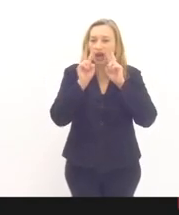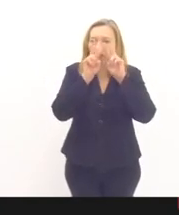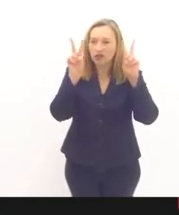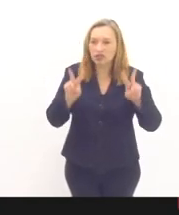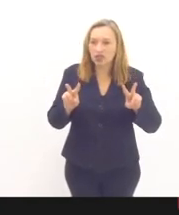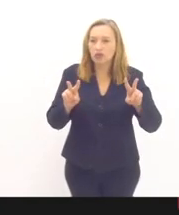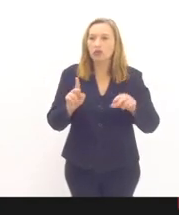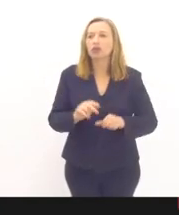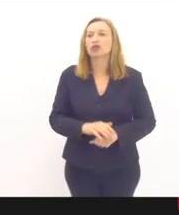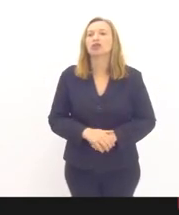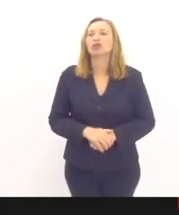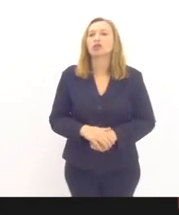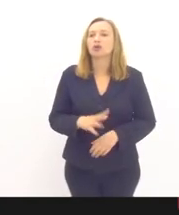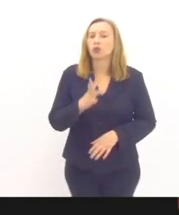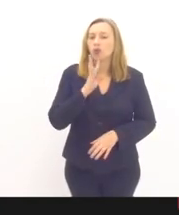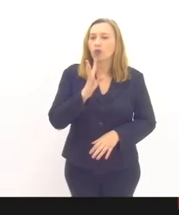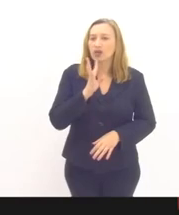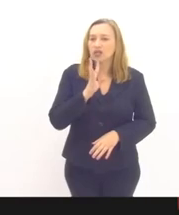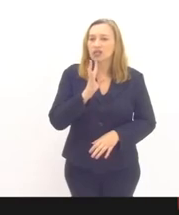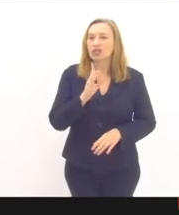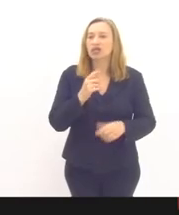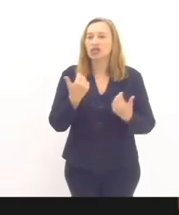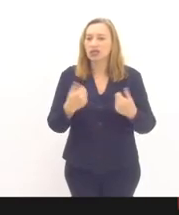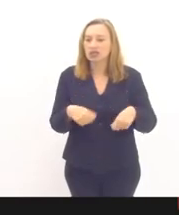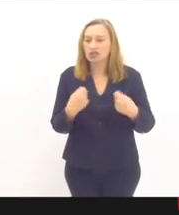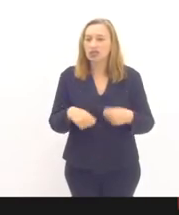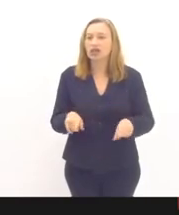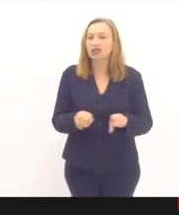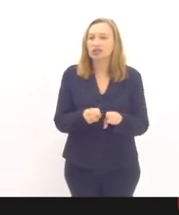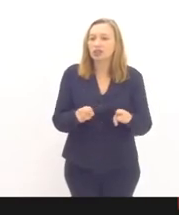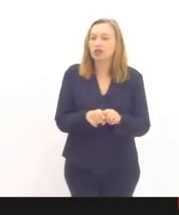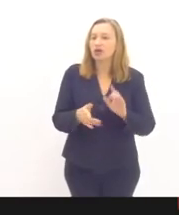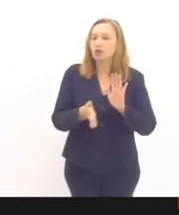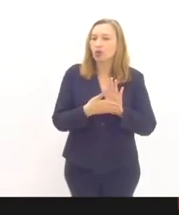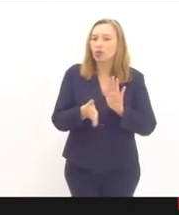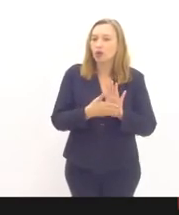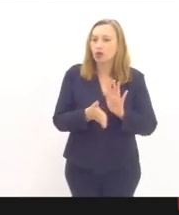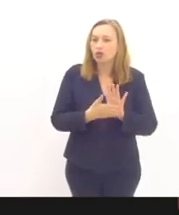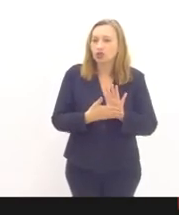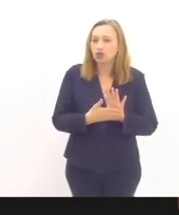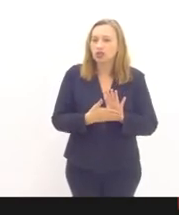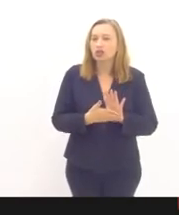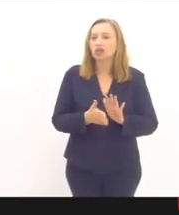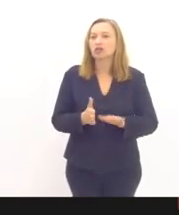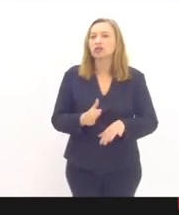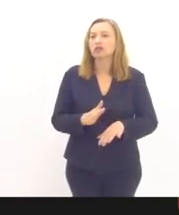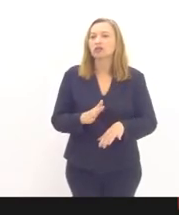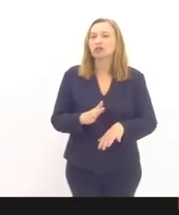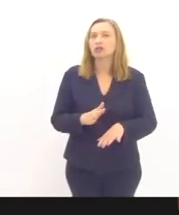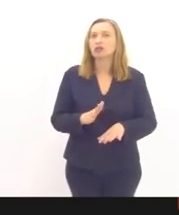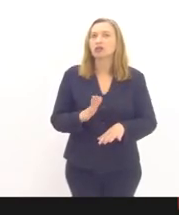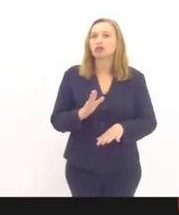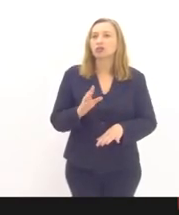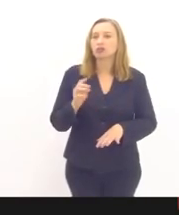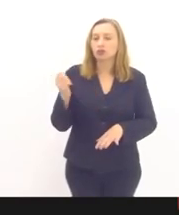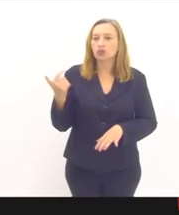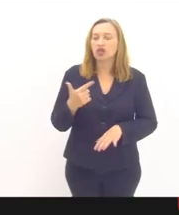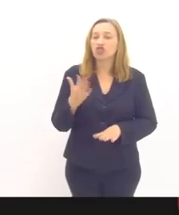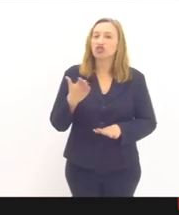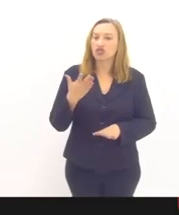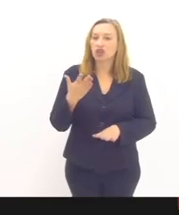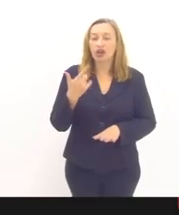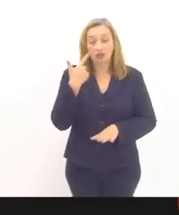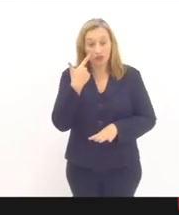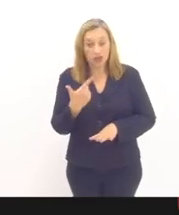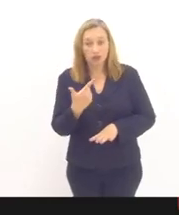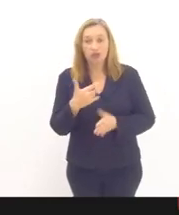e conhecer também das necessidades e propostas, né, para além do que a gente já é mitigado na